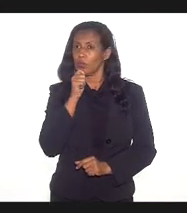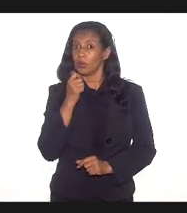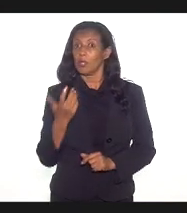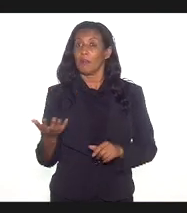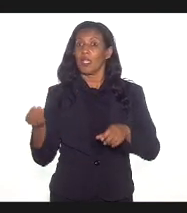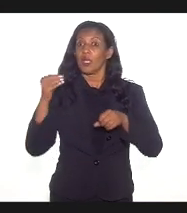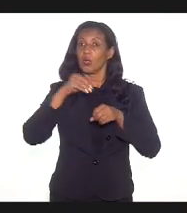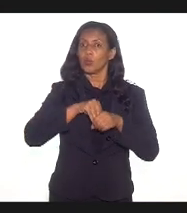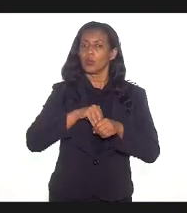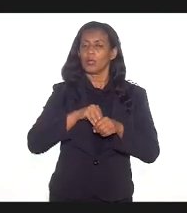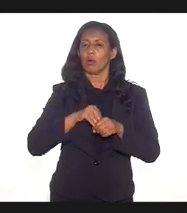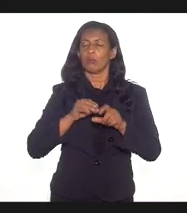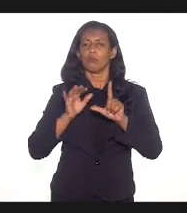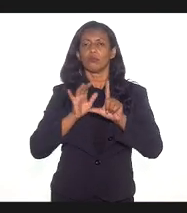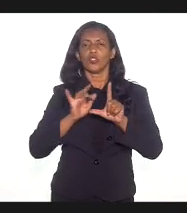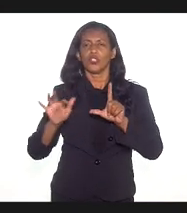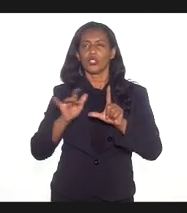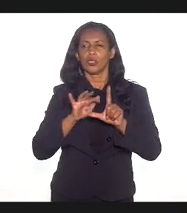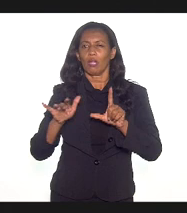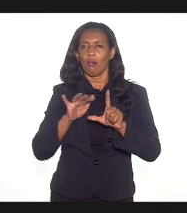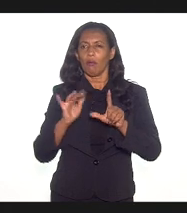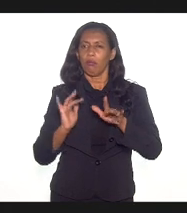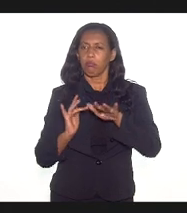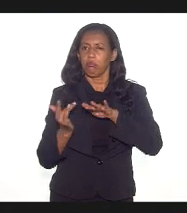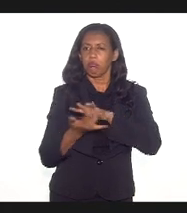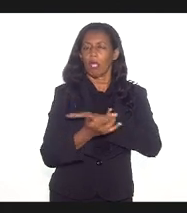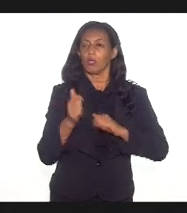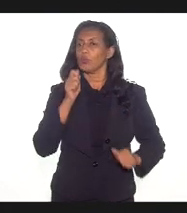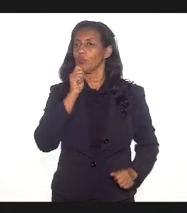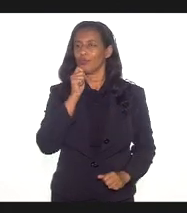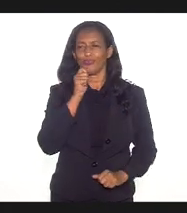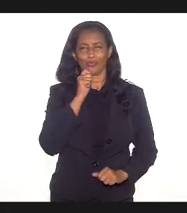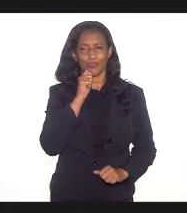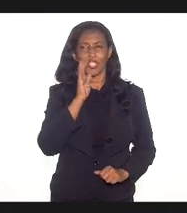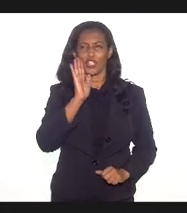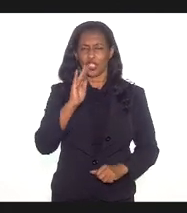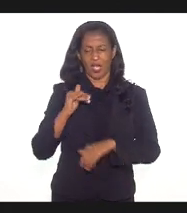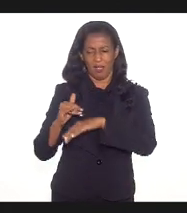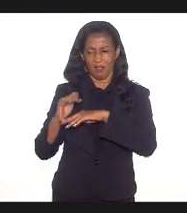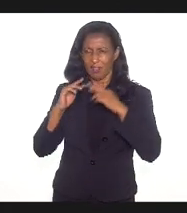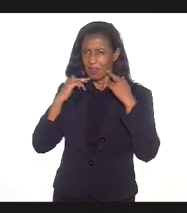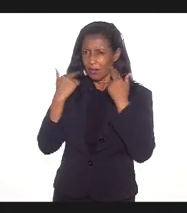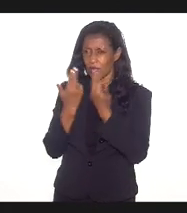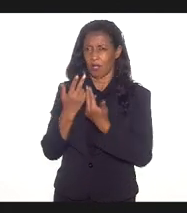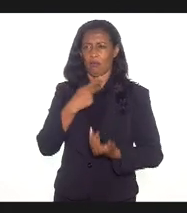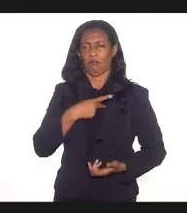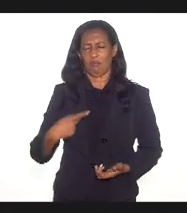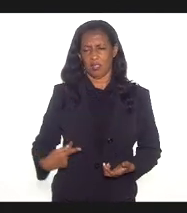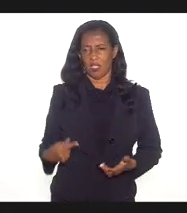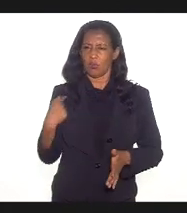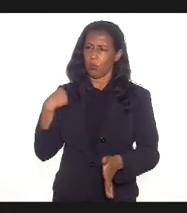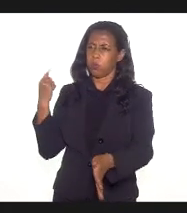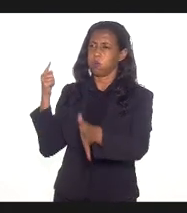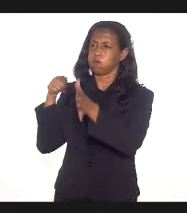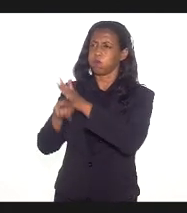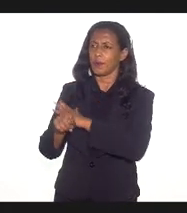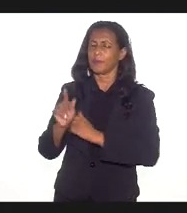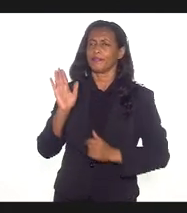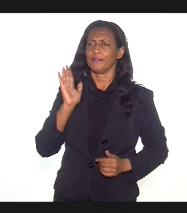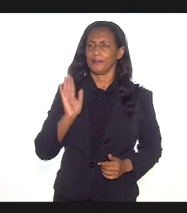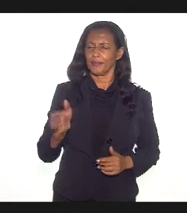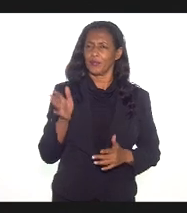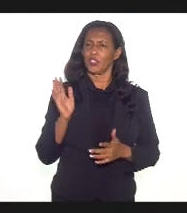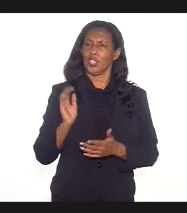Quando a gente teve essa reunião com o João Carrilho, a gente indagou essa questão da inclusão digital, como muitos aqui que me antecederam